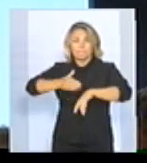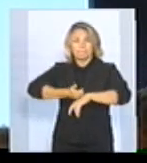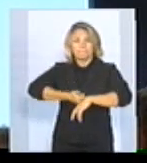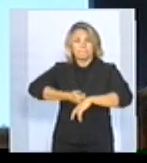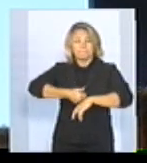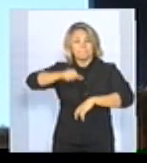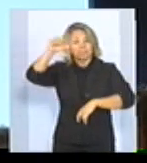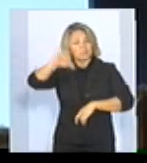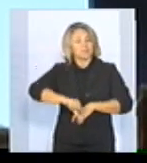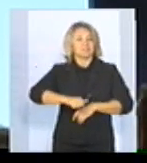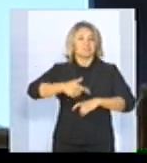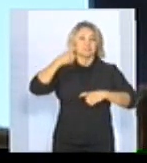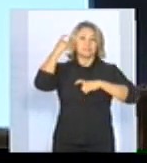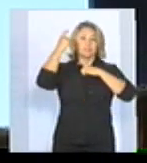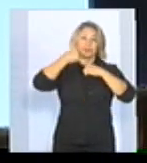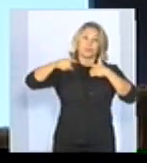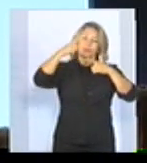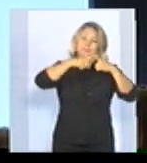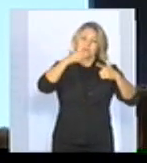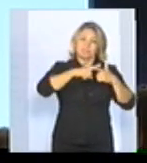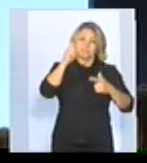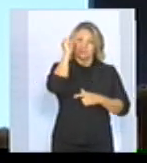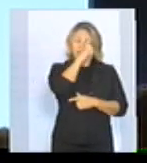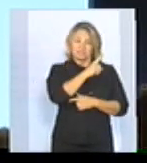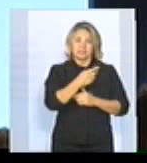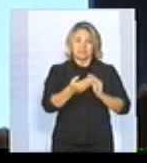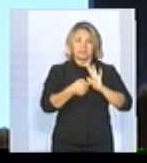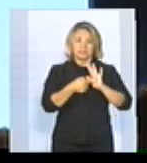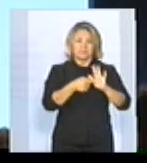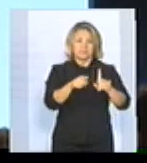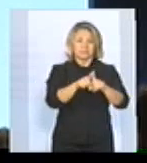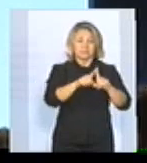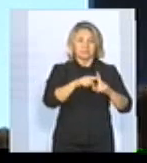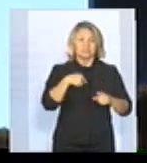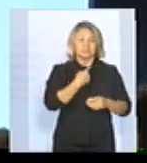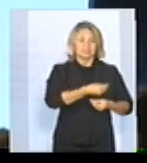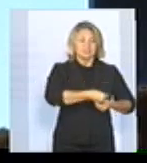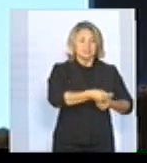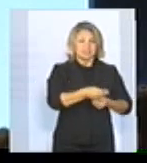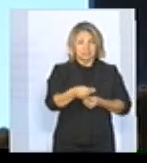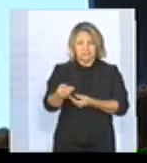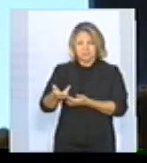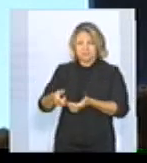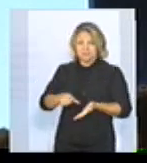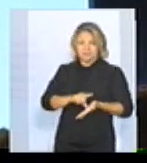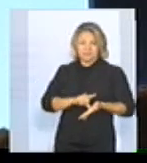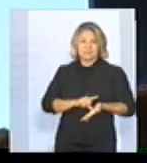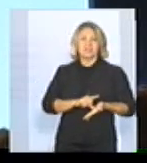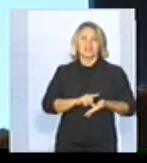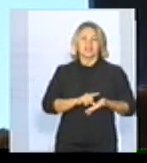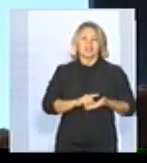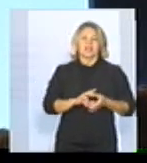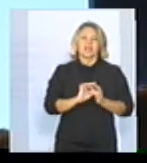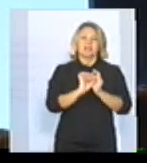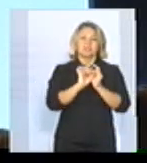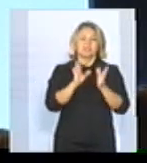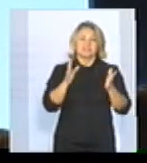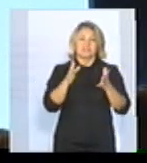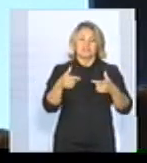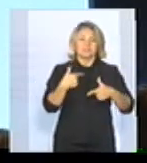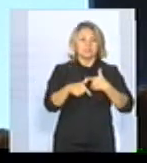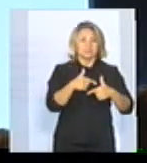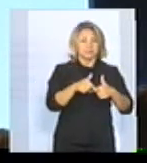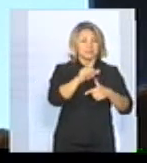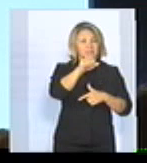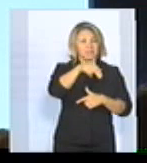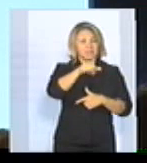verificamos com ponto extra, em que eu entro em mais detalhes no memorial que nós entregamos. O regulamento do serviço de acesso condicionado da